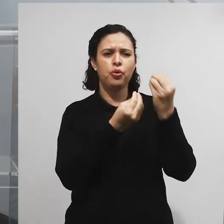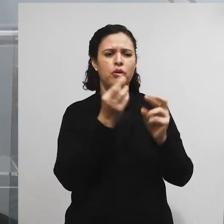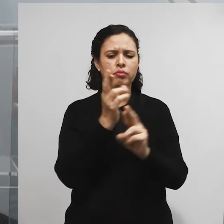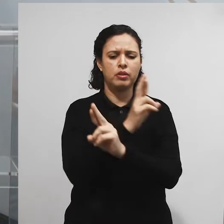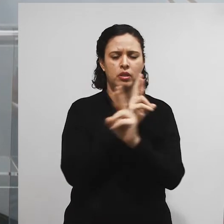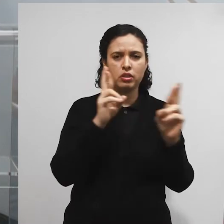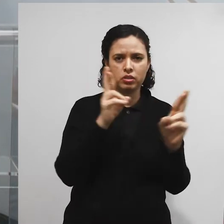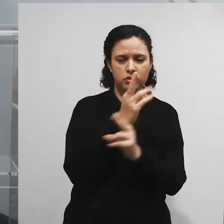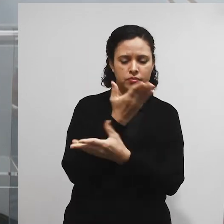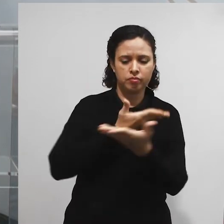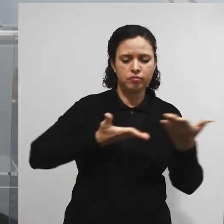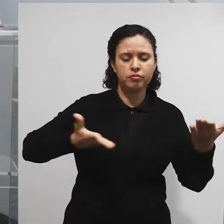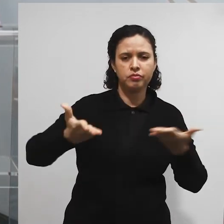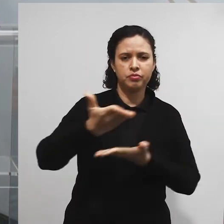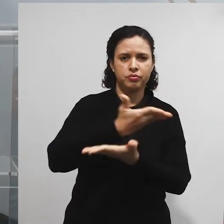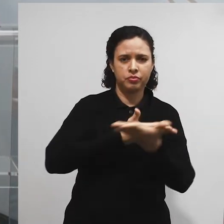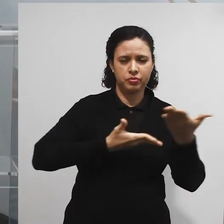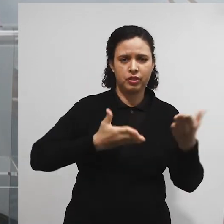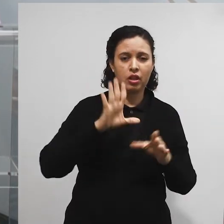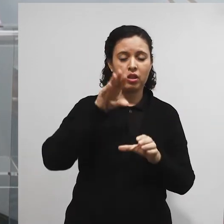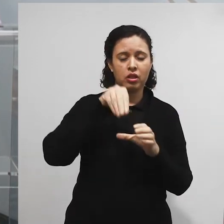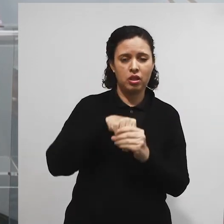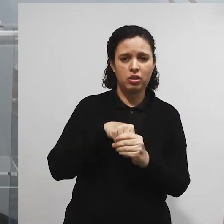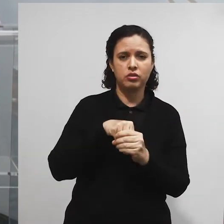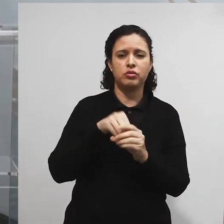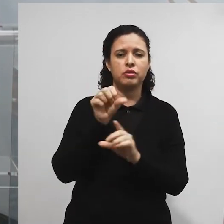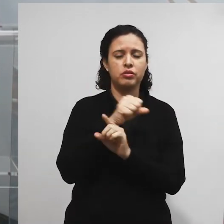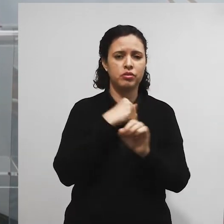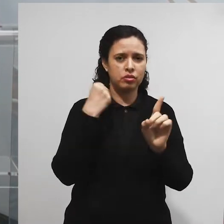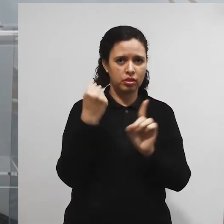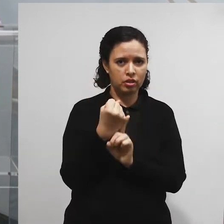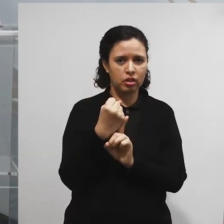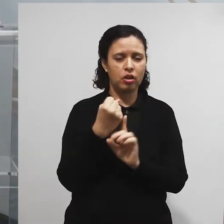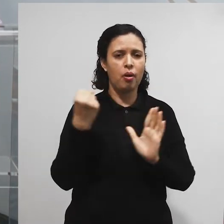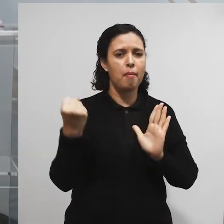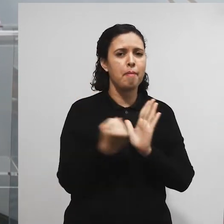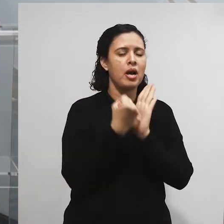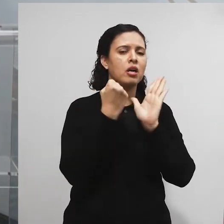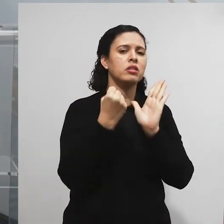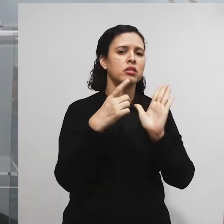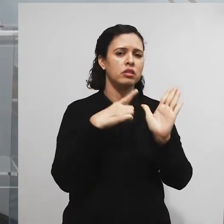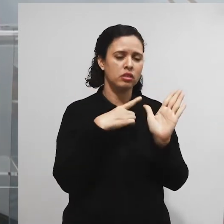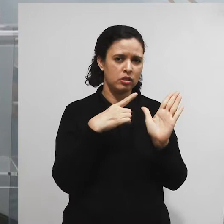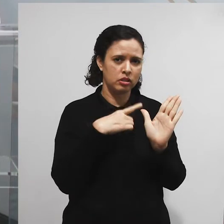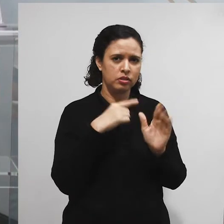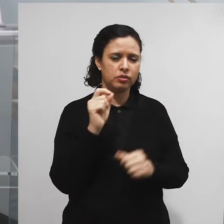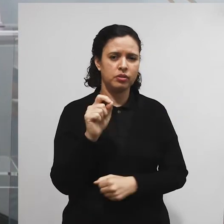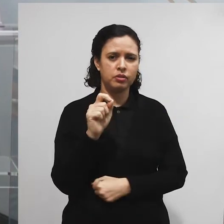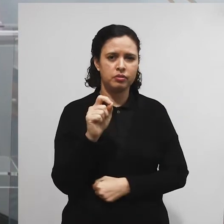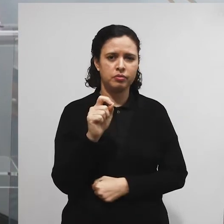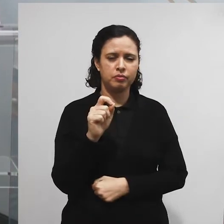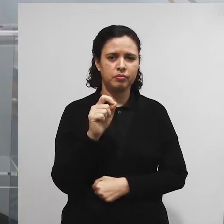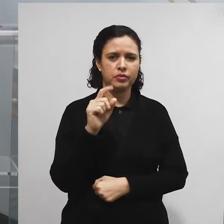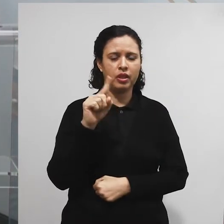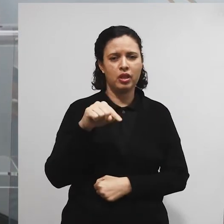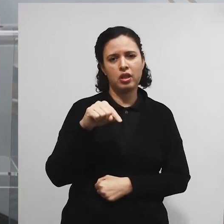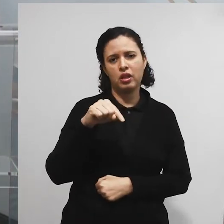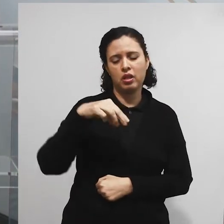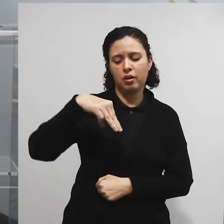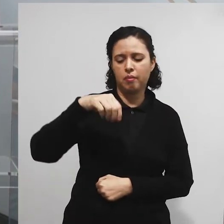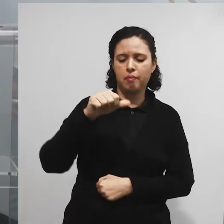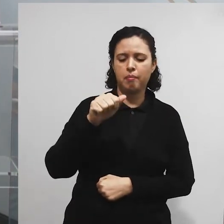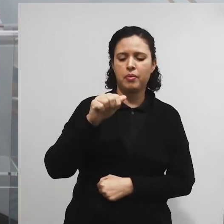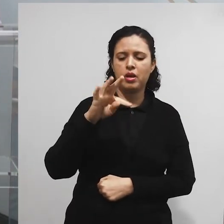nos relacionamos com essas coisas dentro da sociedade e qual o impacto que essas coisas, que mesmo sendo materiais